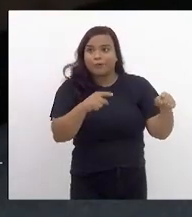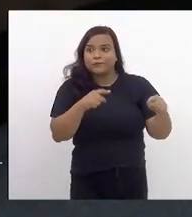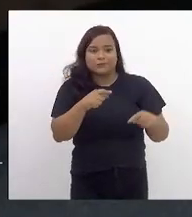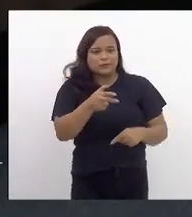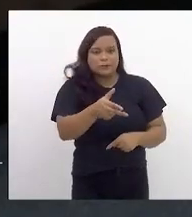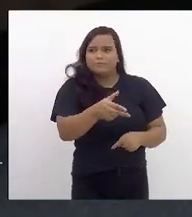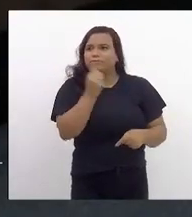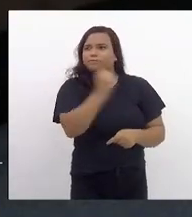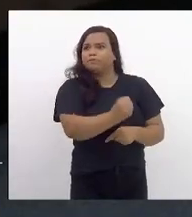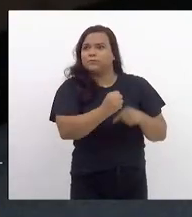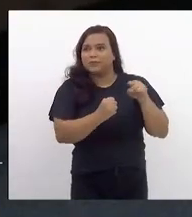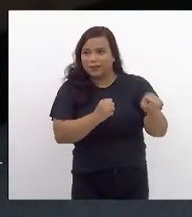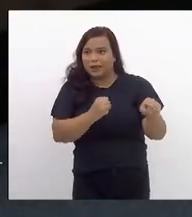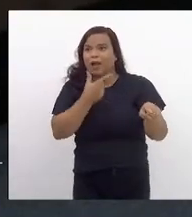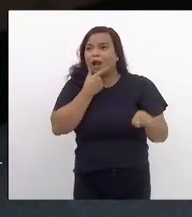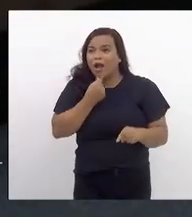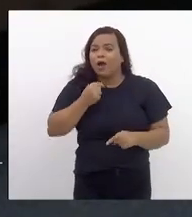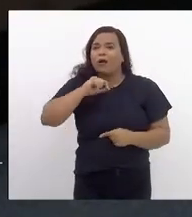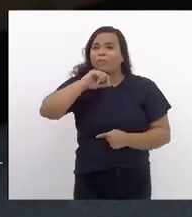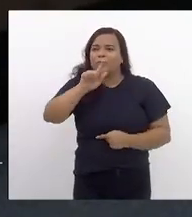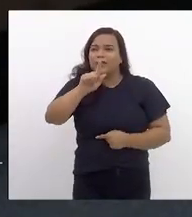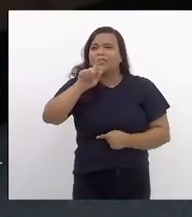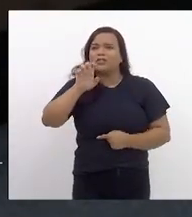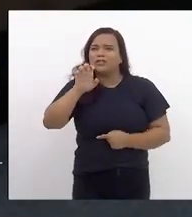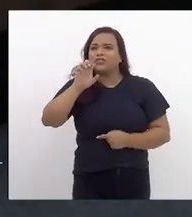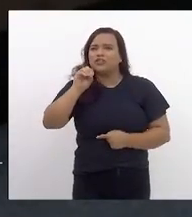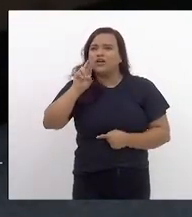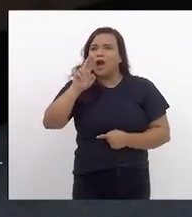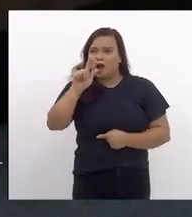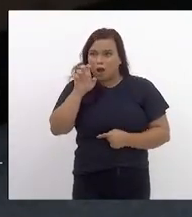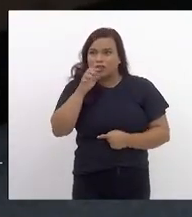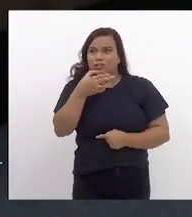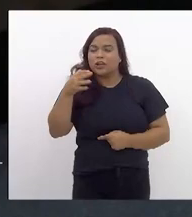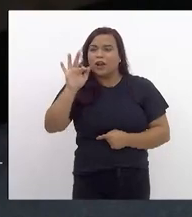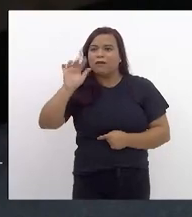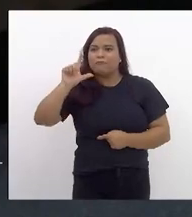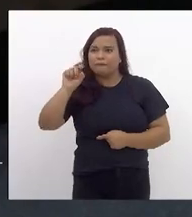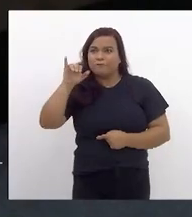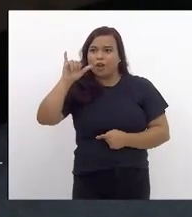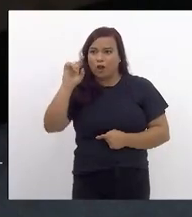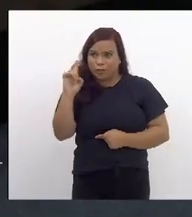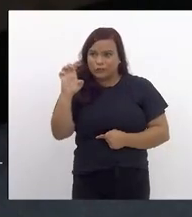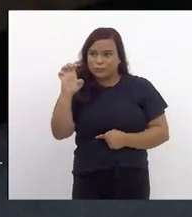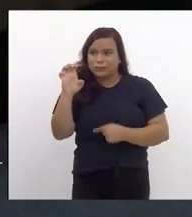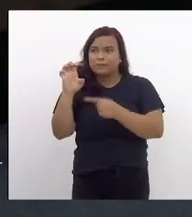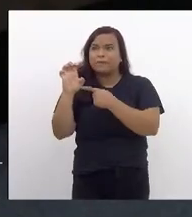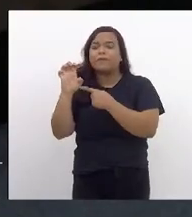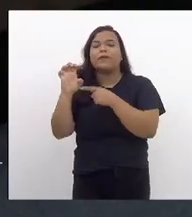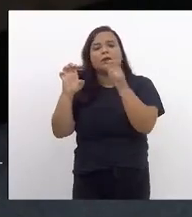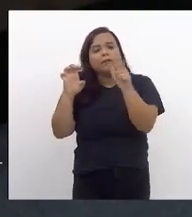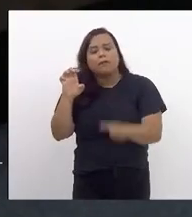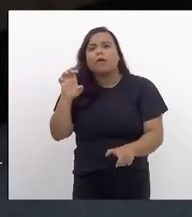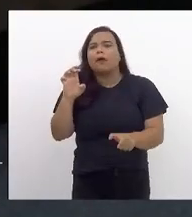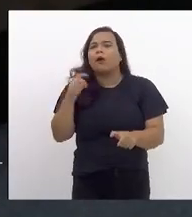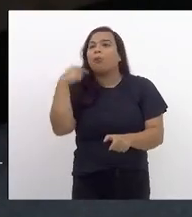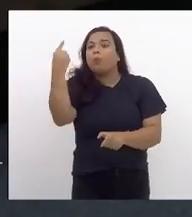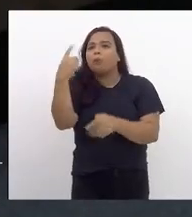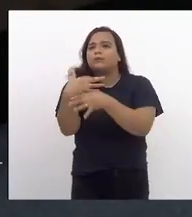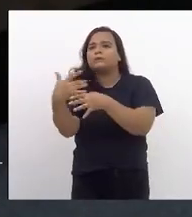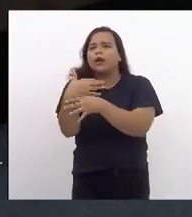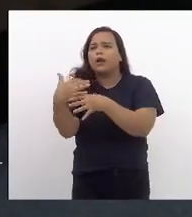Floyd, a única cidade que teve uma relação mais